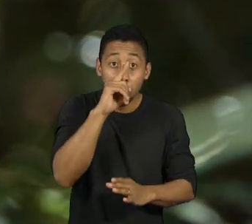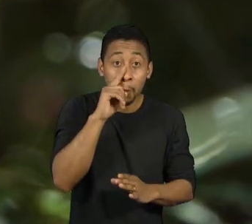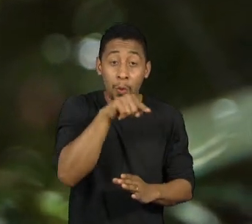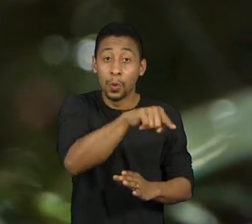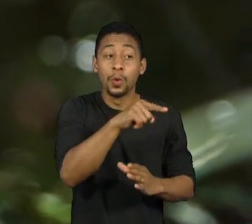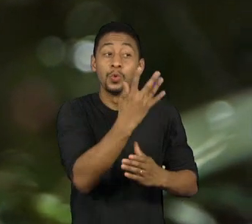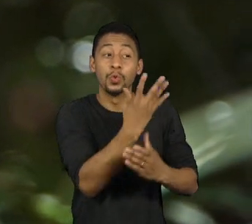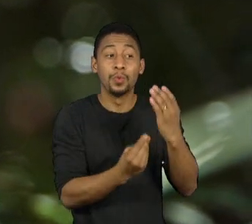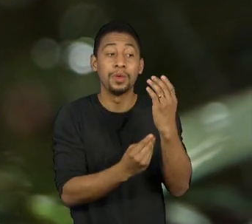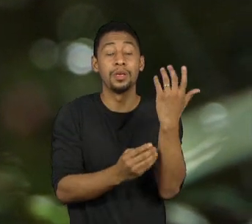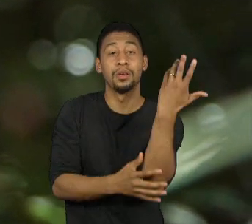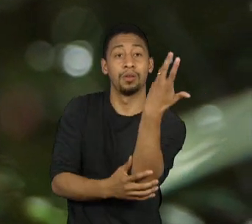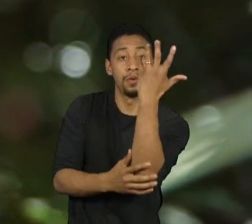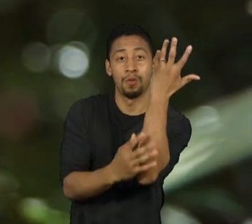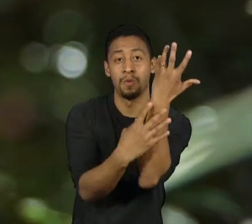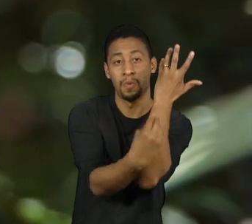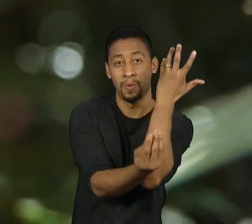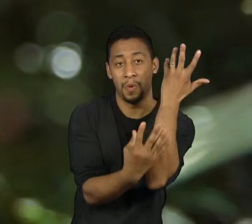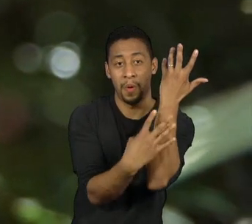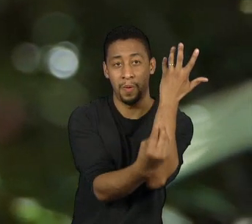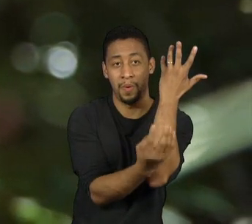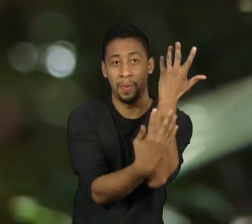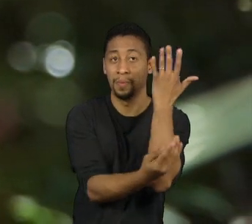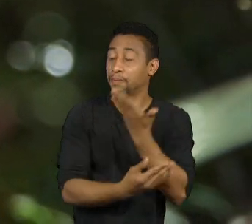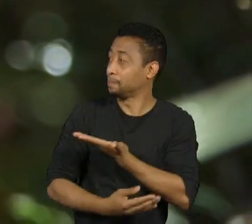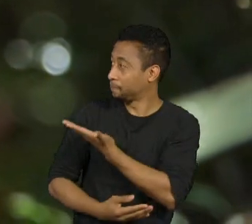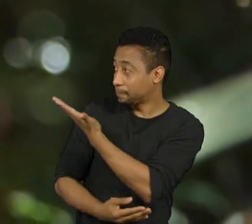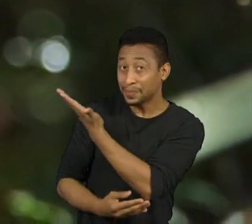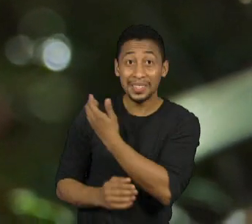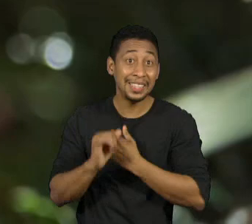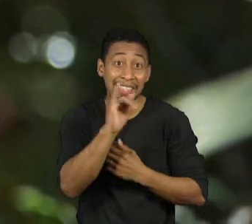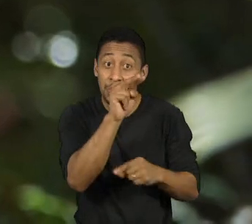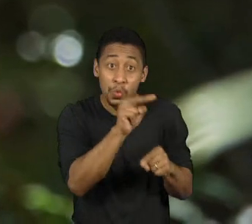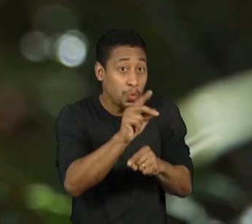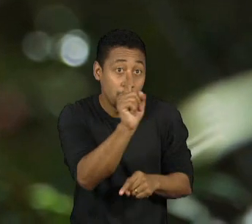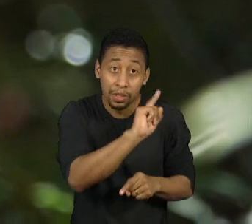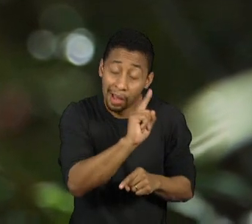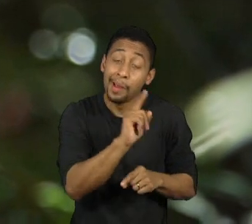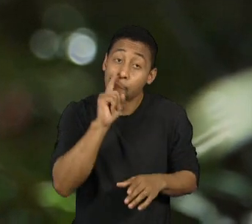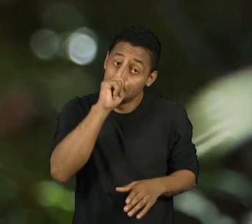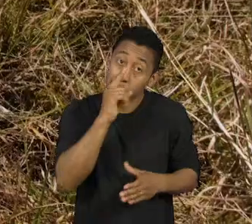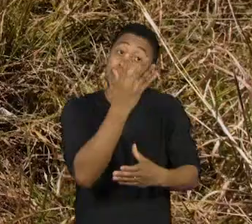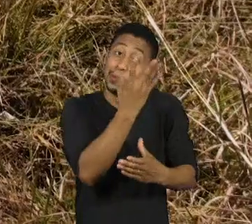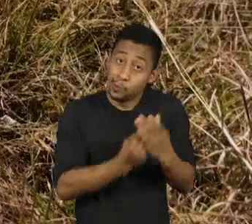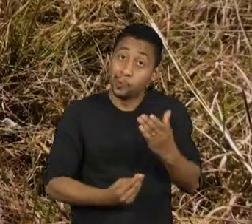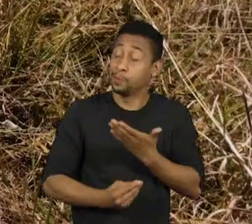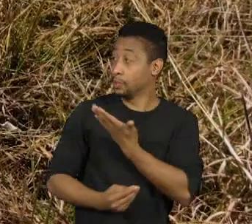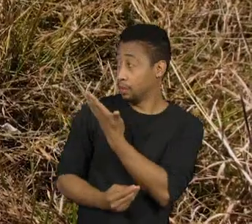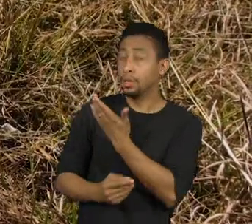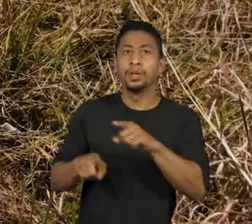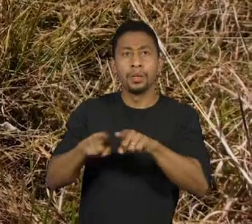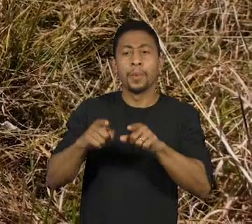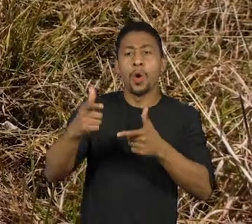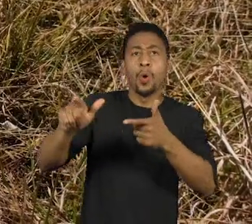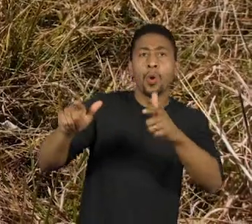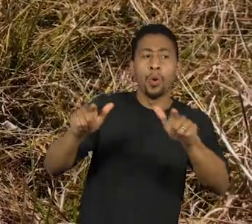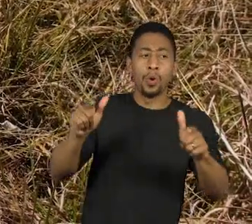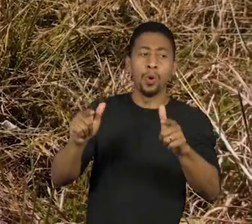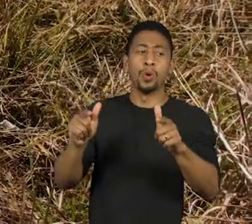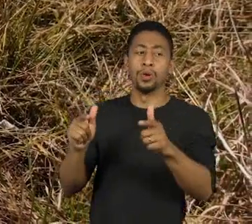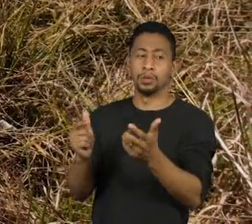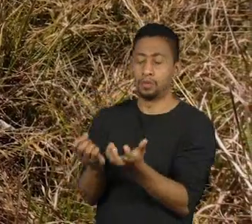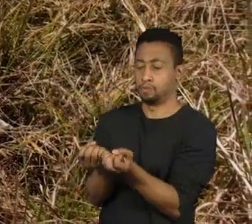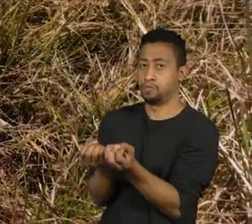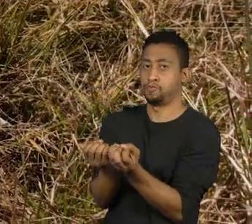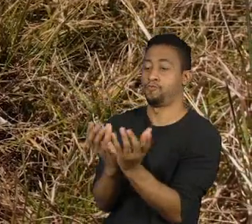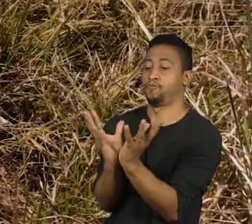que diz assim, se nada for feito, essa espécie vai deixar de existir, até outras espécies mais vulneráveis, né, que merecem atenção